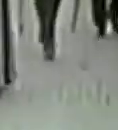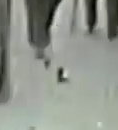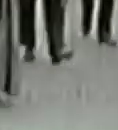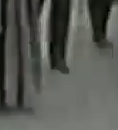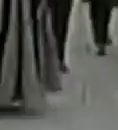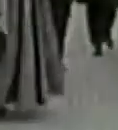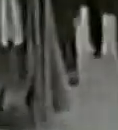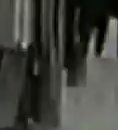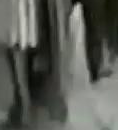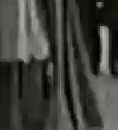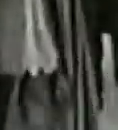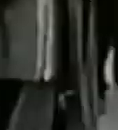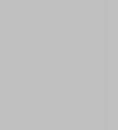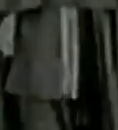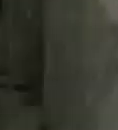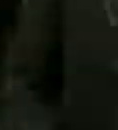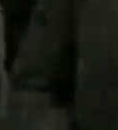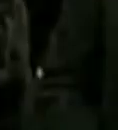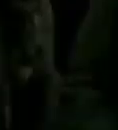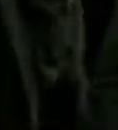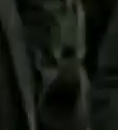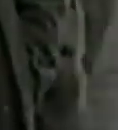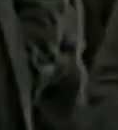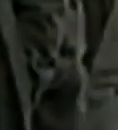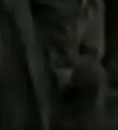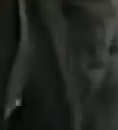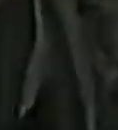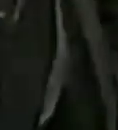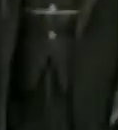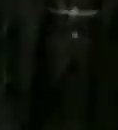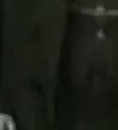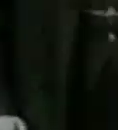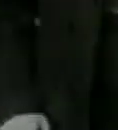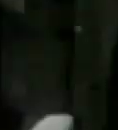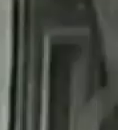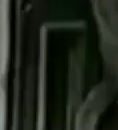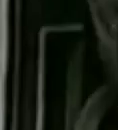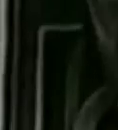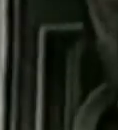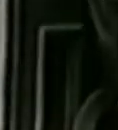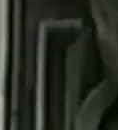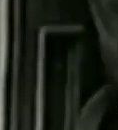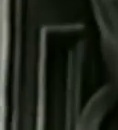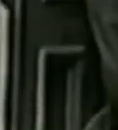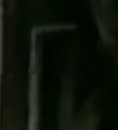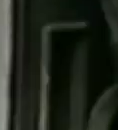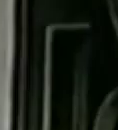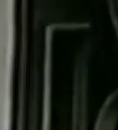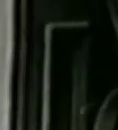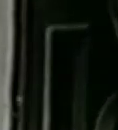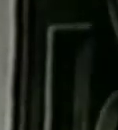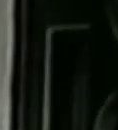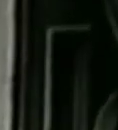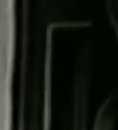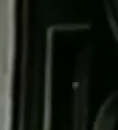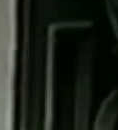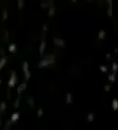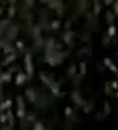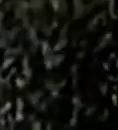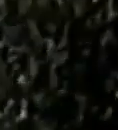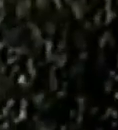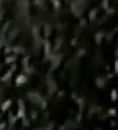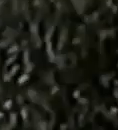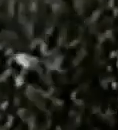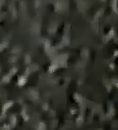Estas são imagens de vídeo raras de Ruy Barbosa este senhor de bigode óculos redondos nasceu em Salvador na Bahia